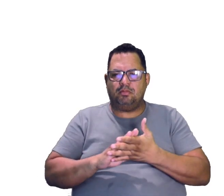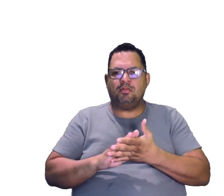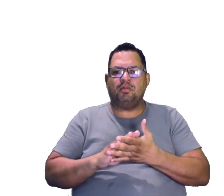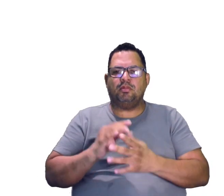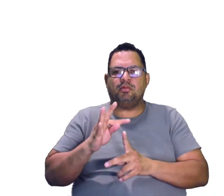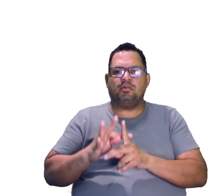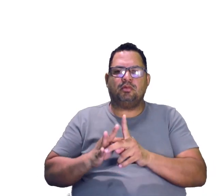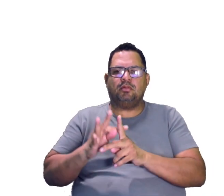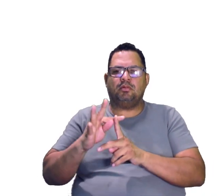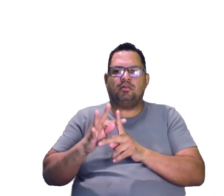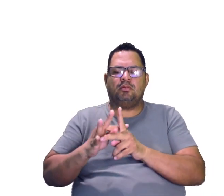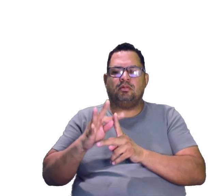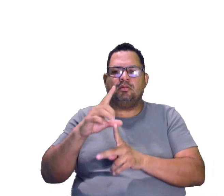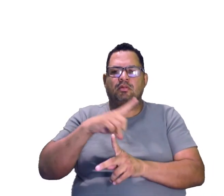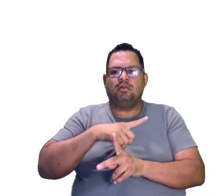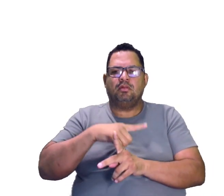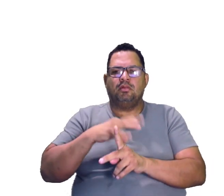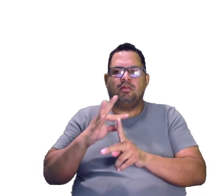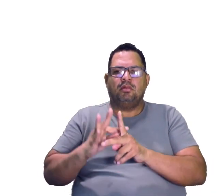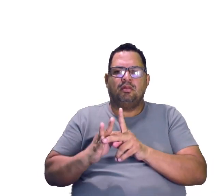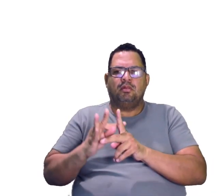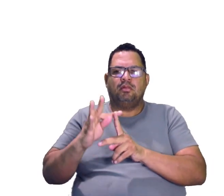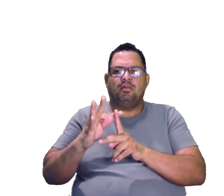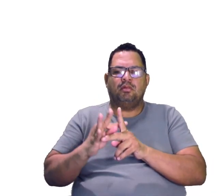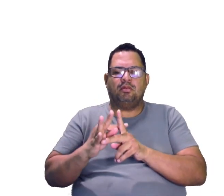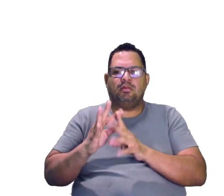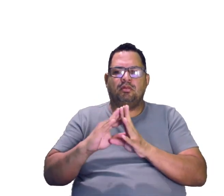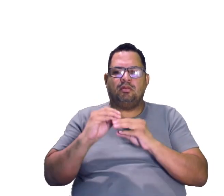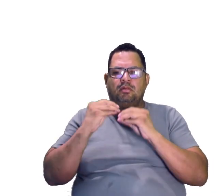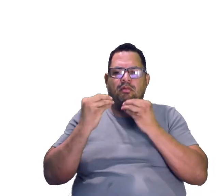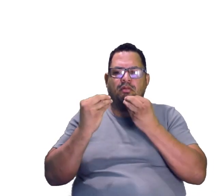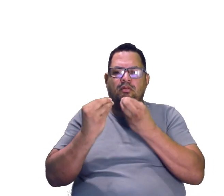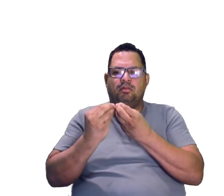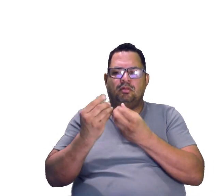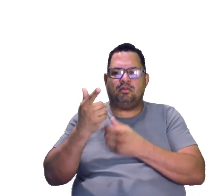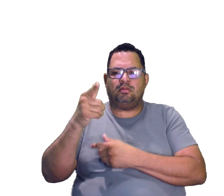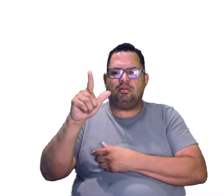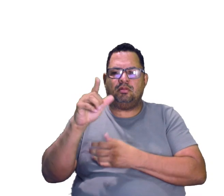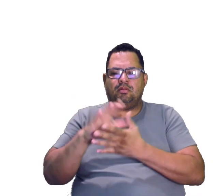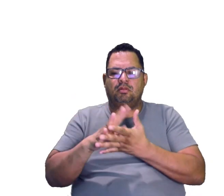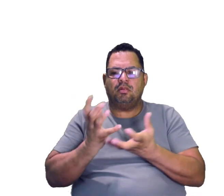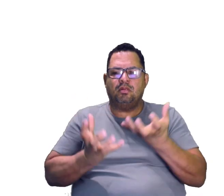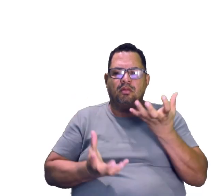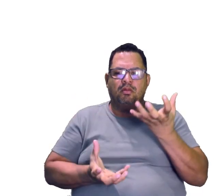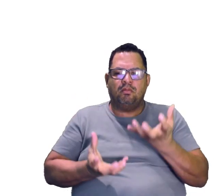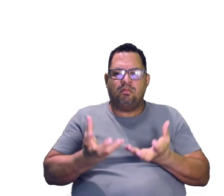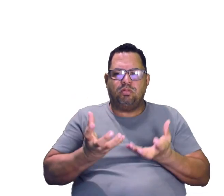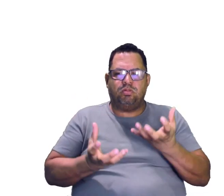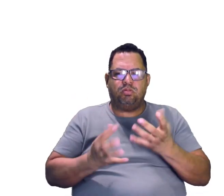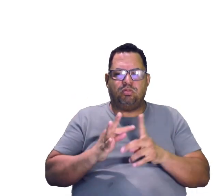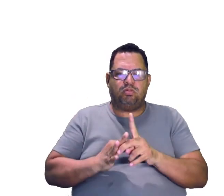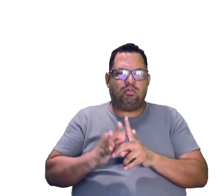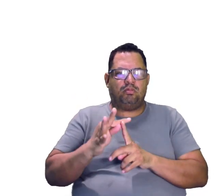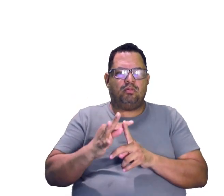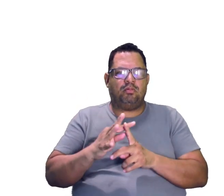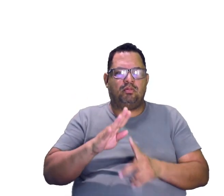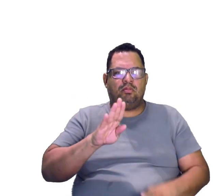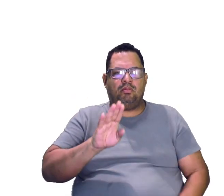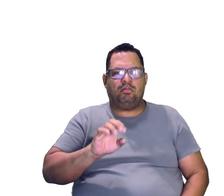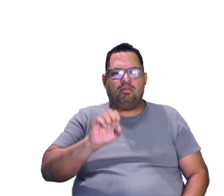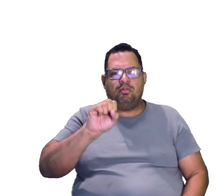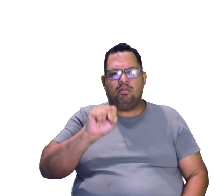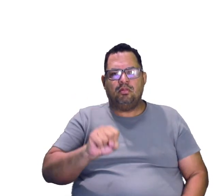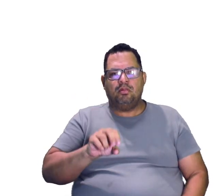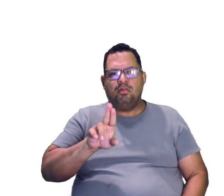diferentes, ou seja, você obter as substâncias a partir de outras, né, por aquecimento. E a sublimação,